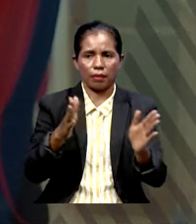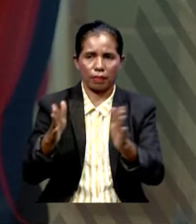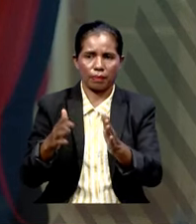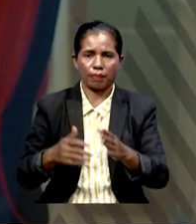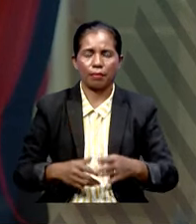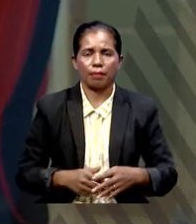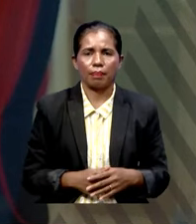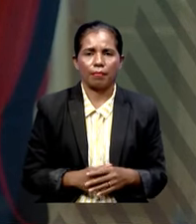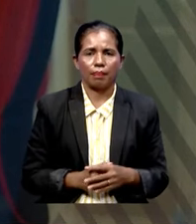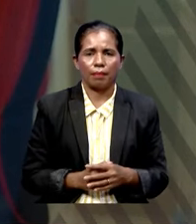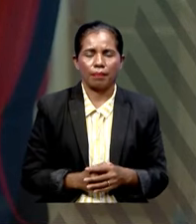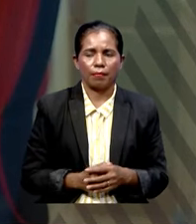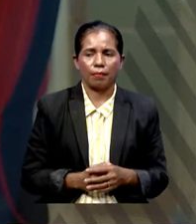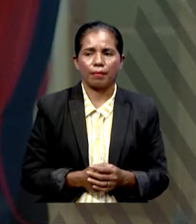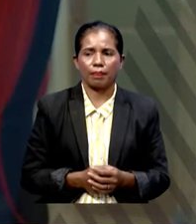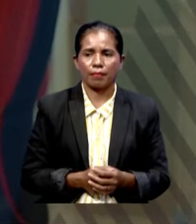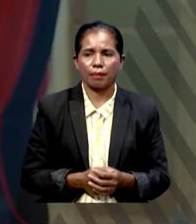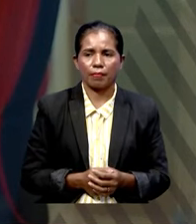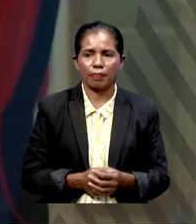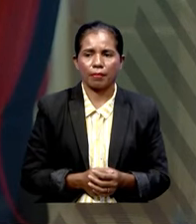preparona.